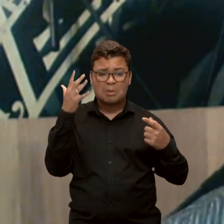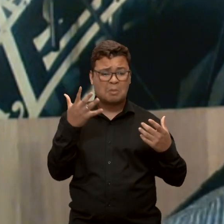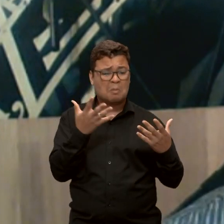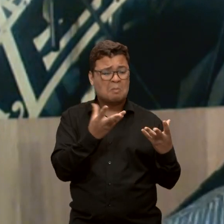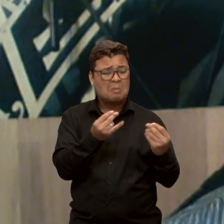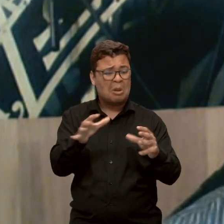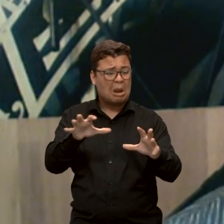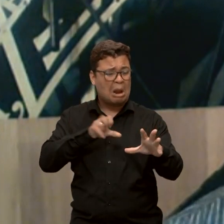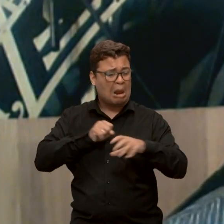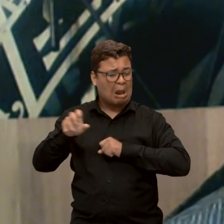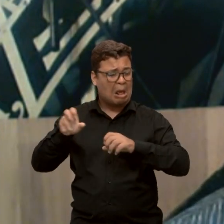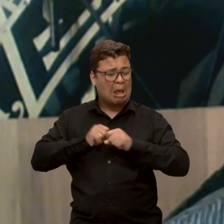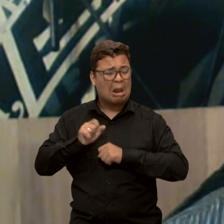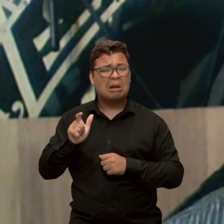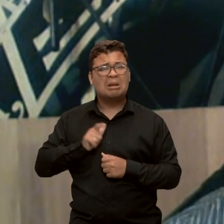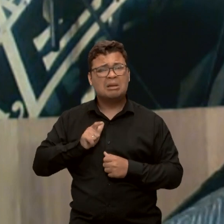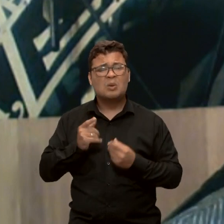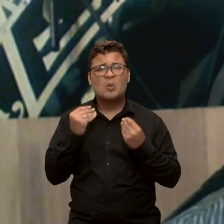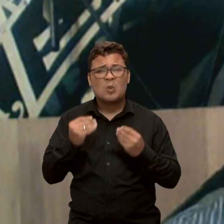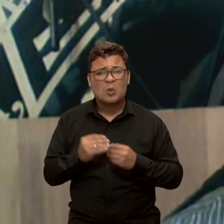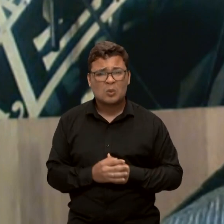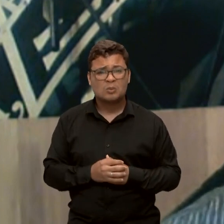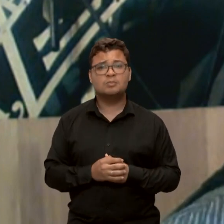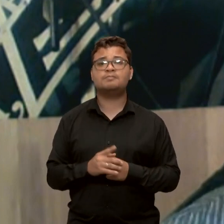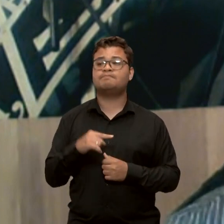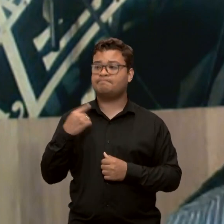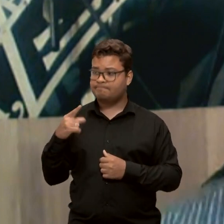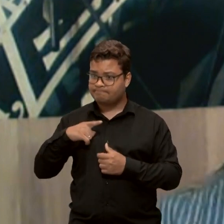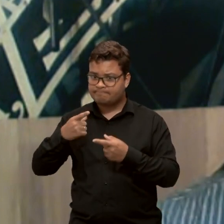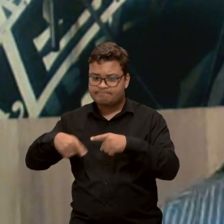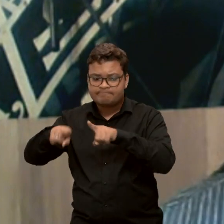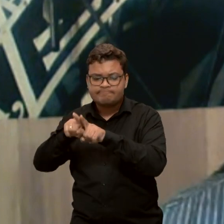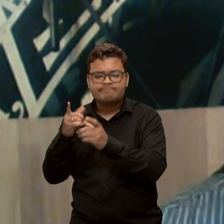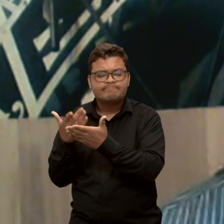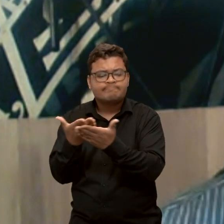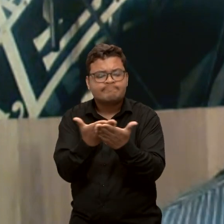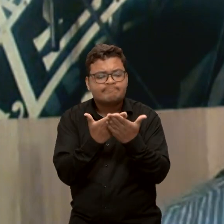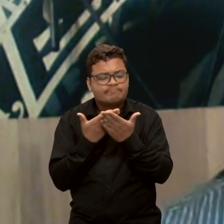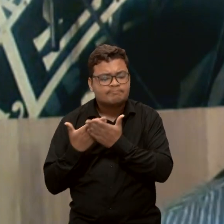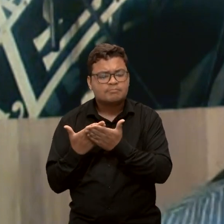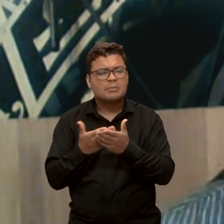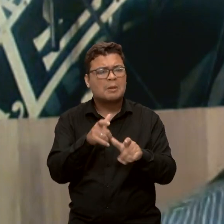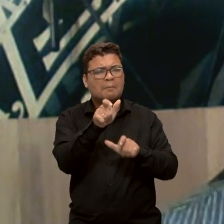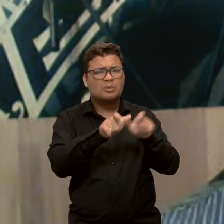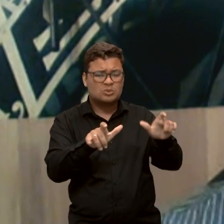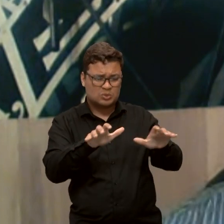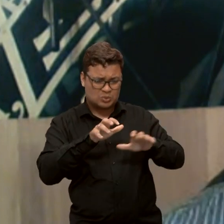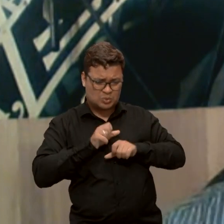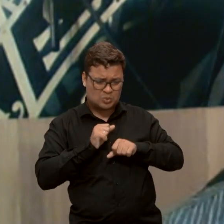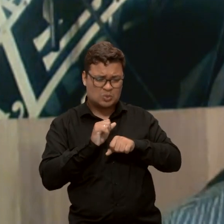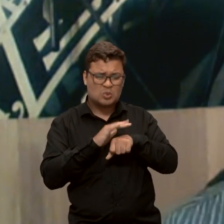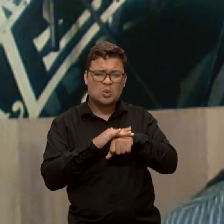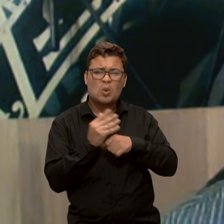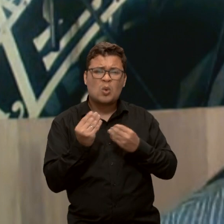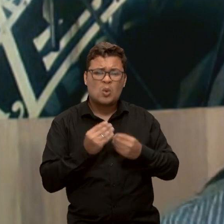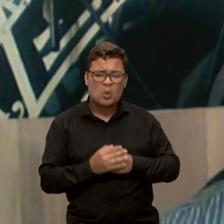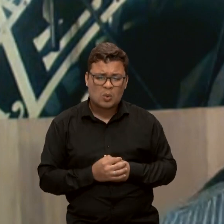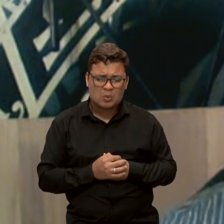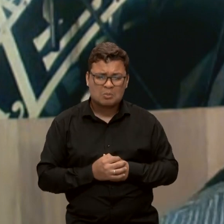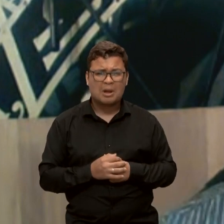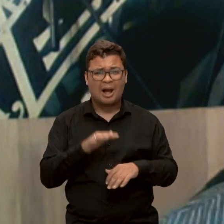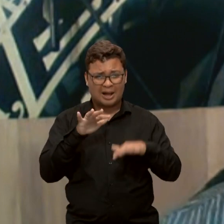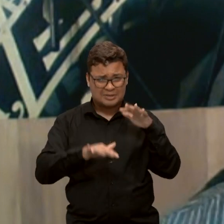Eu falei anteriormente que, a gente tem uma dúvida muito grande, como é que eu tenho tanta gente ainda adoecendo por dengue